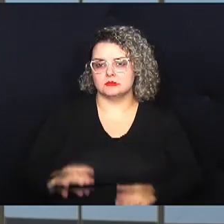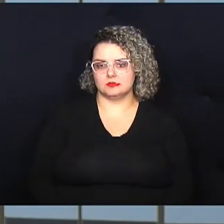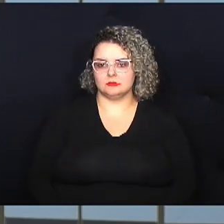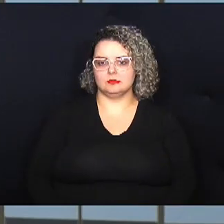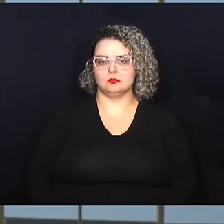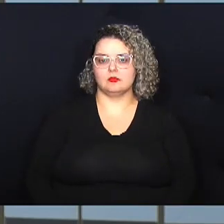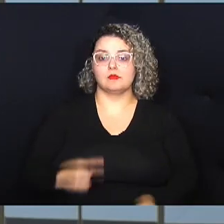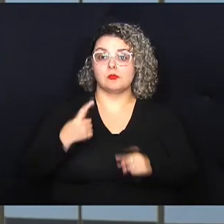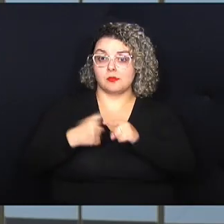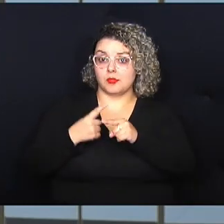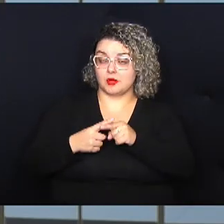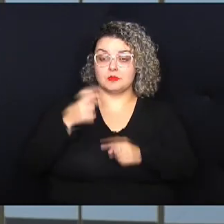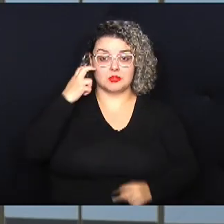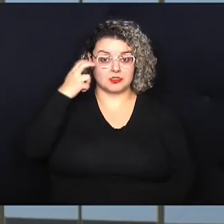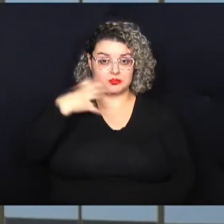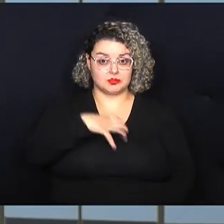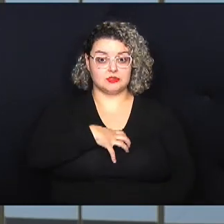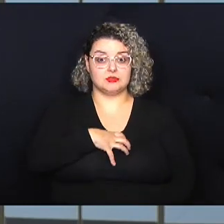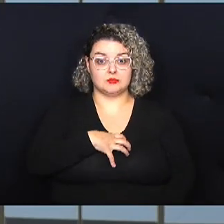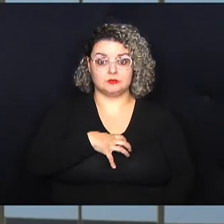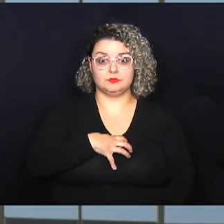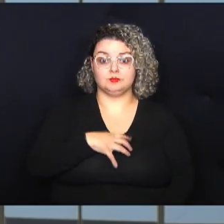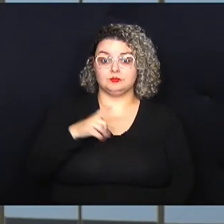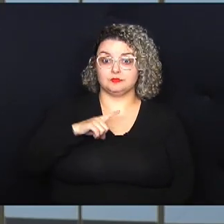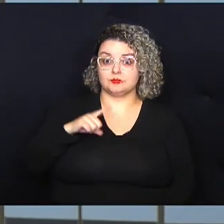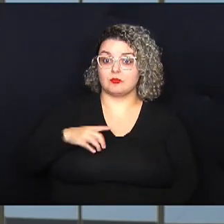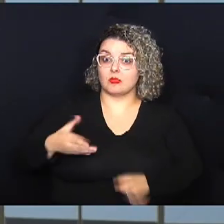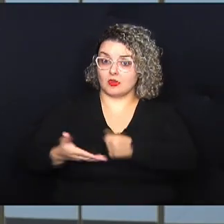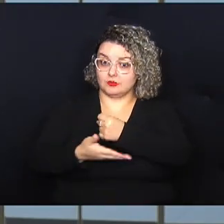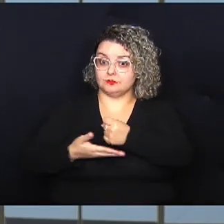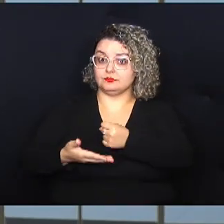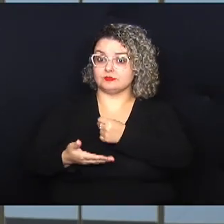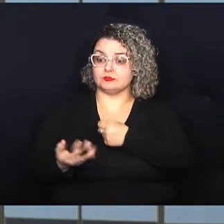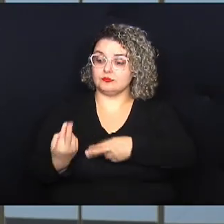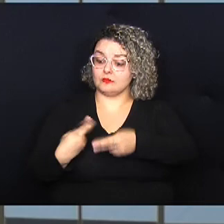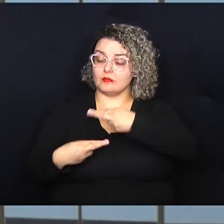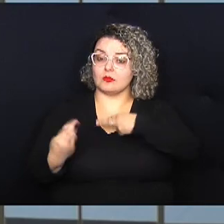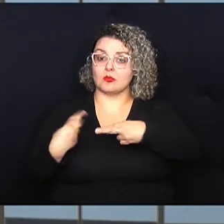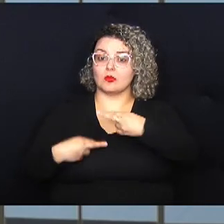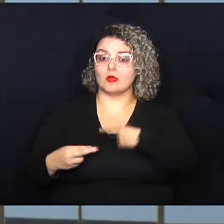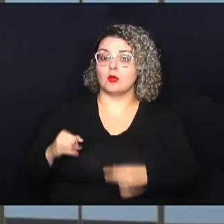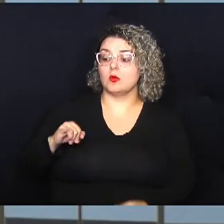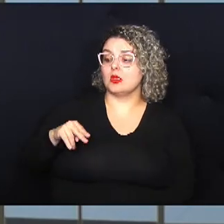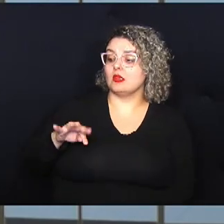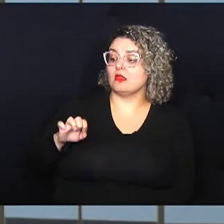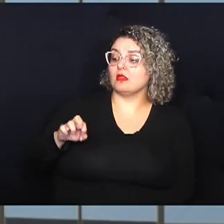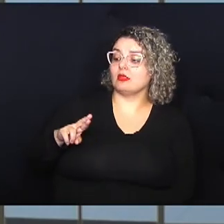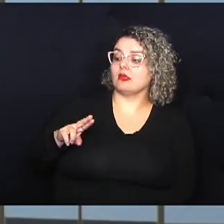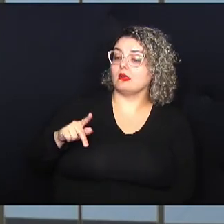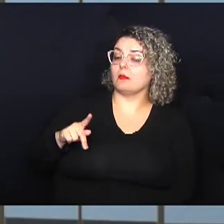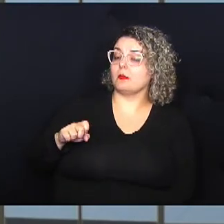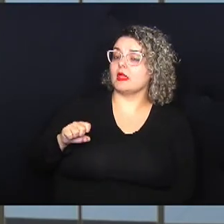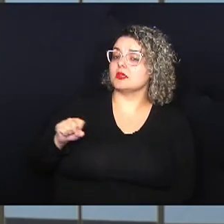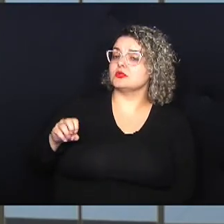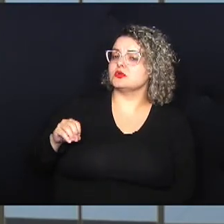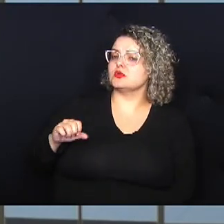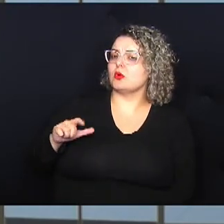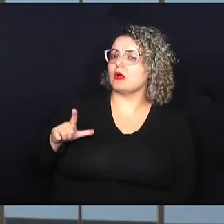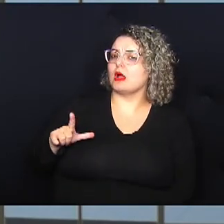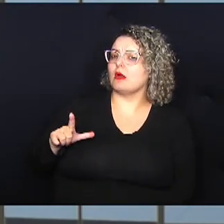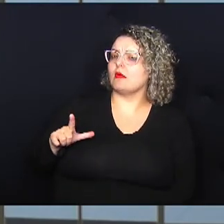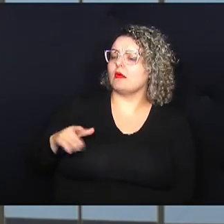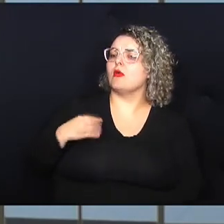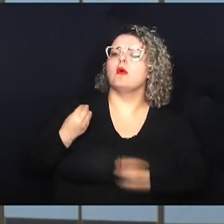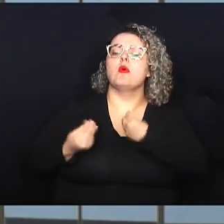Porque para a inteligência emocional também tem o outro pilar, que é essa relação interpessoal. Sim. Como que eu estou me relacionando? Como